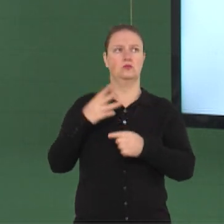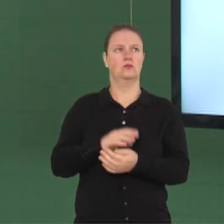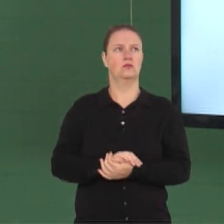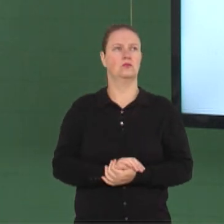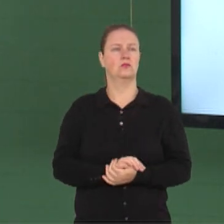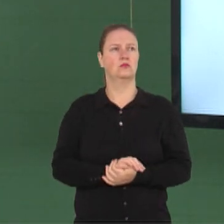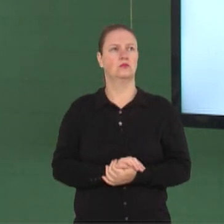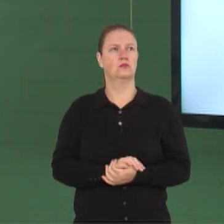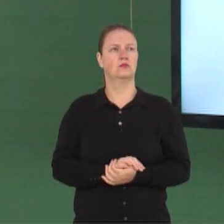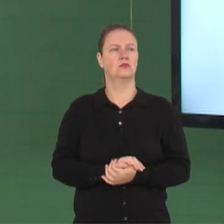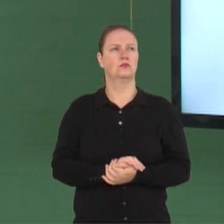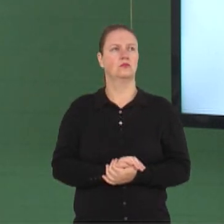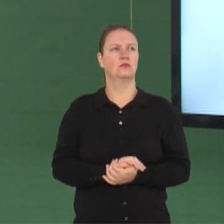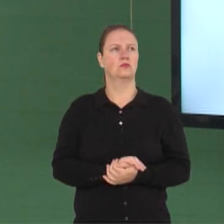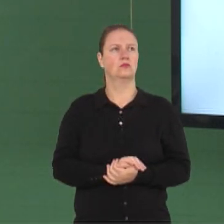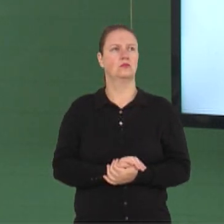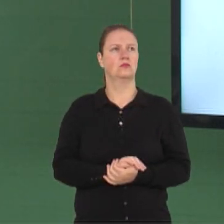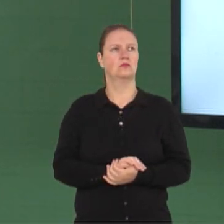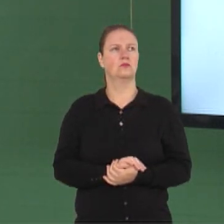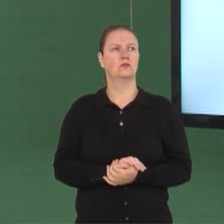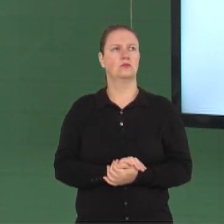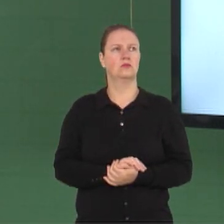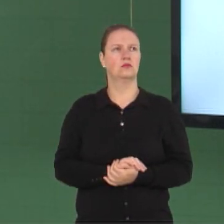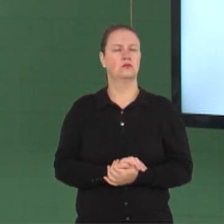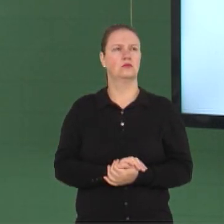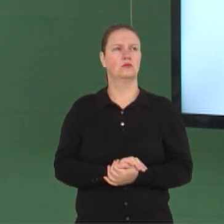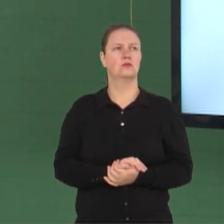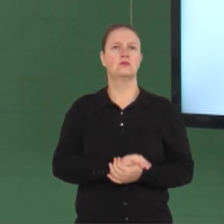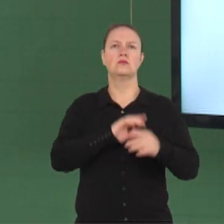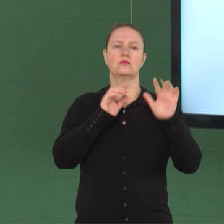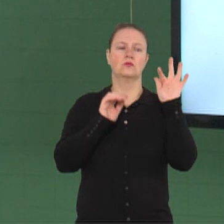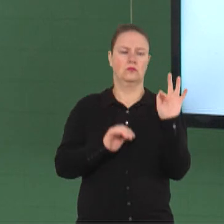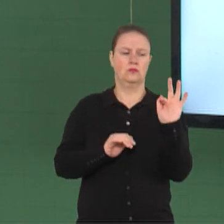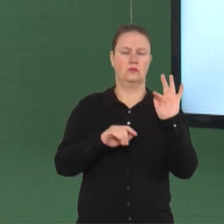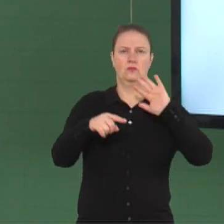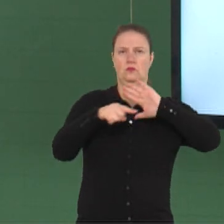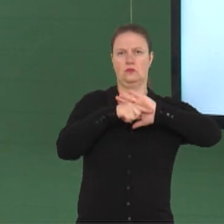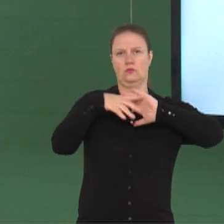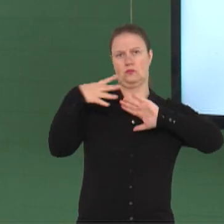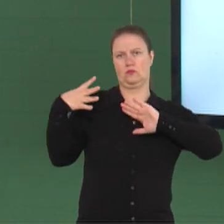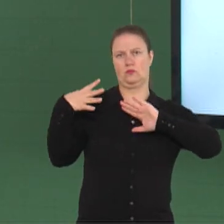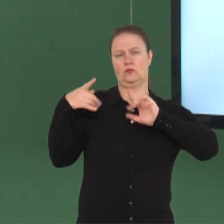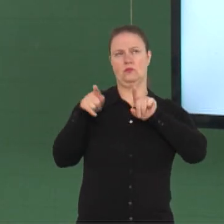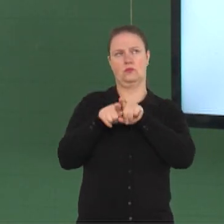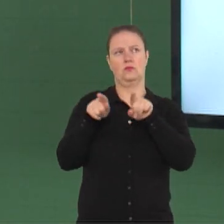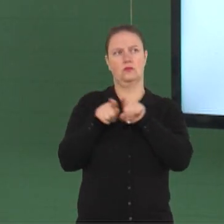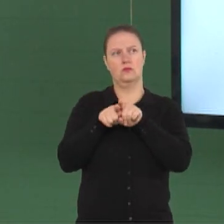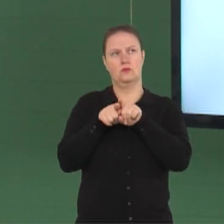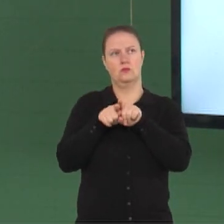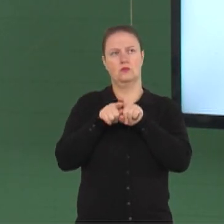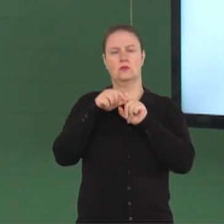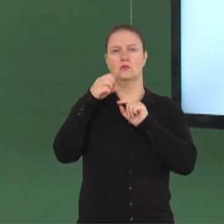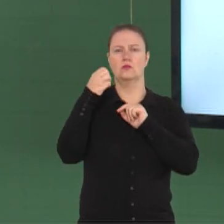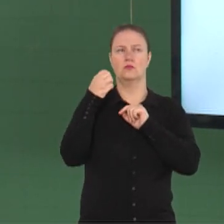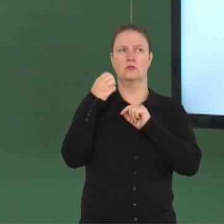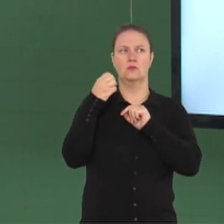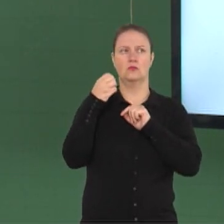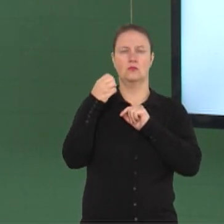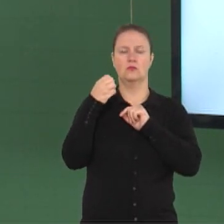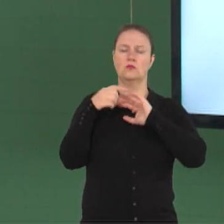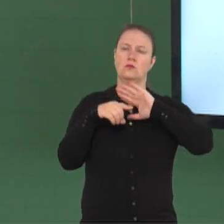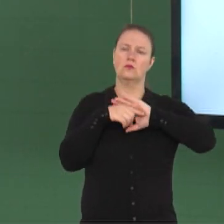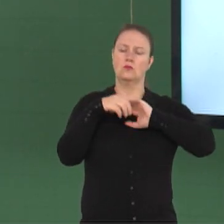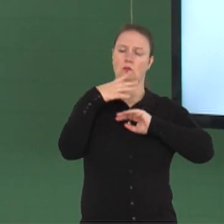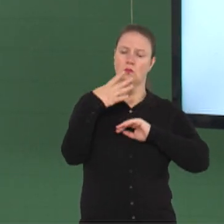Então vamos resolver. F de menos 4 igual 3 vezes menos 4 ao quadrado